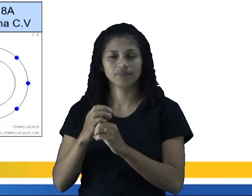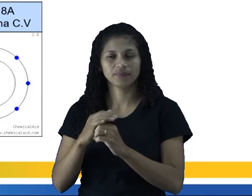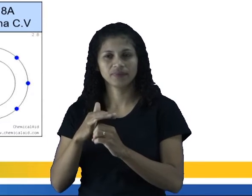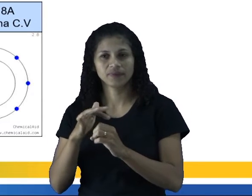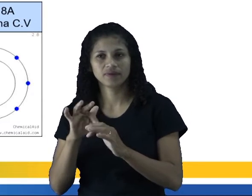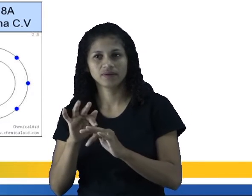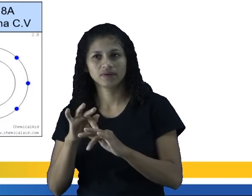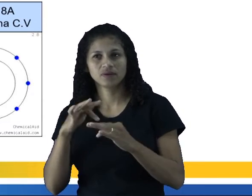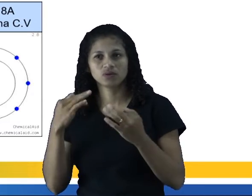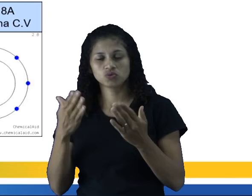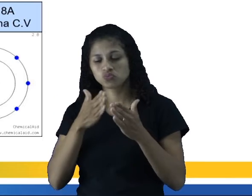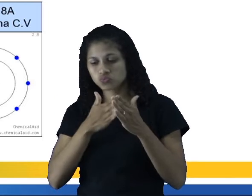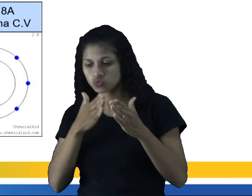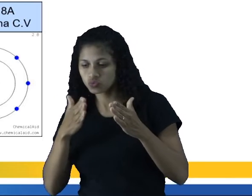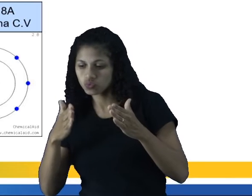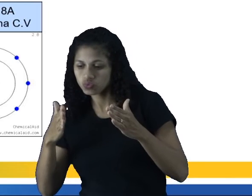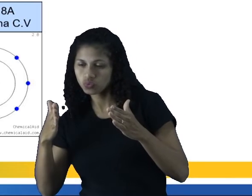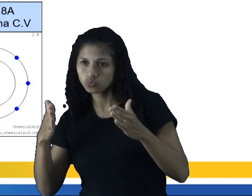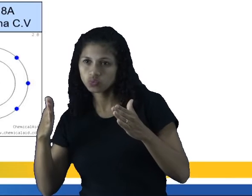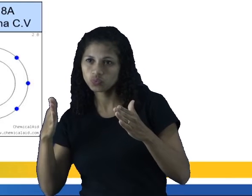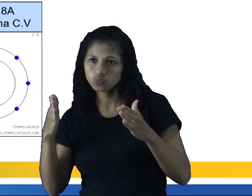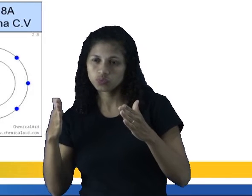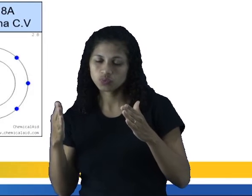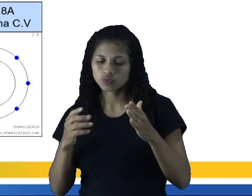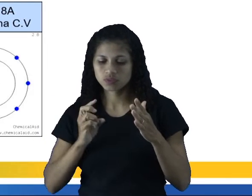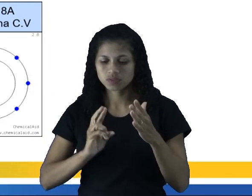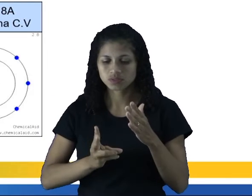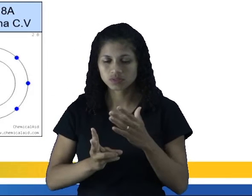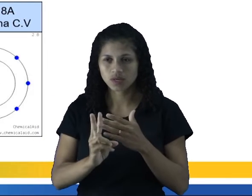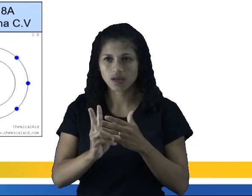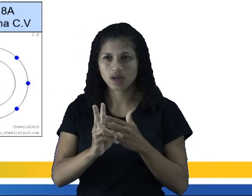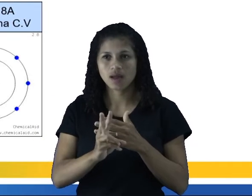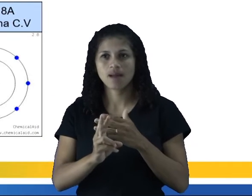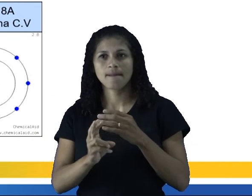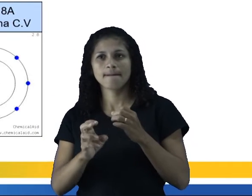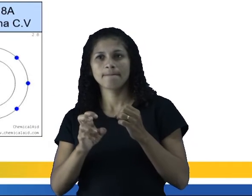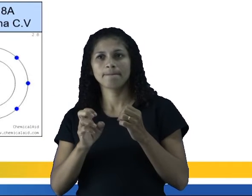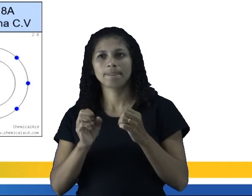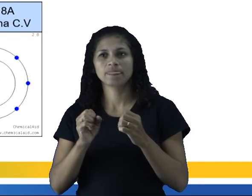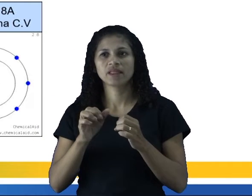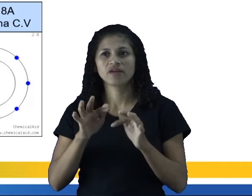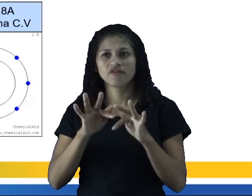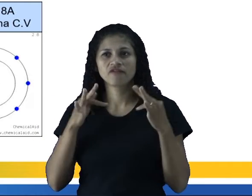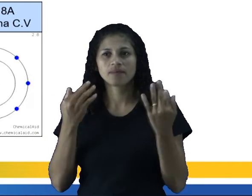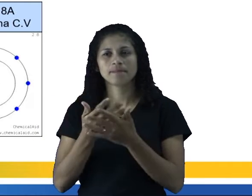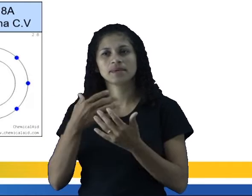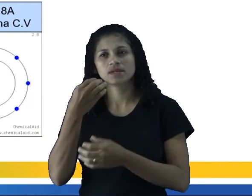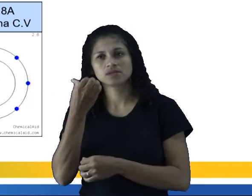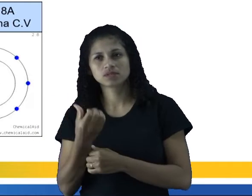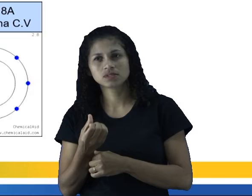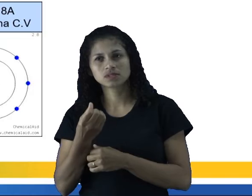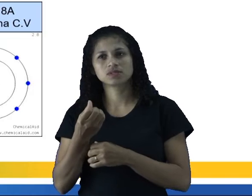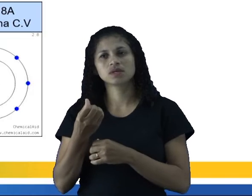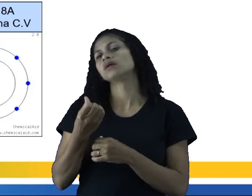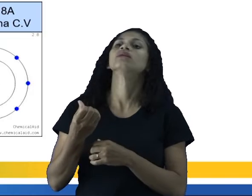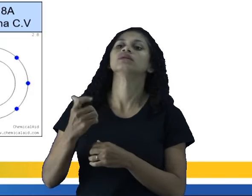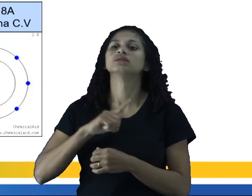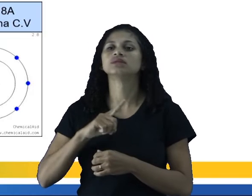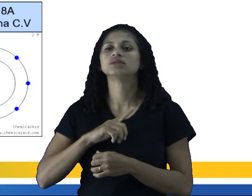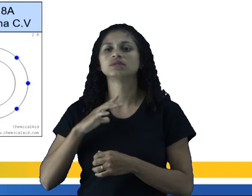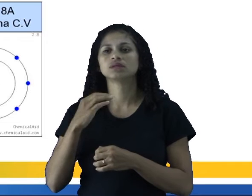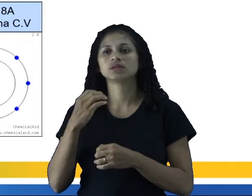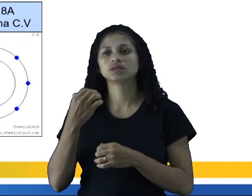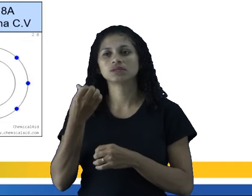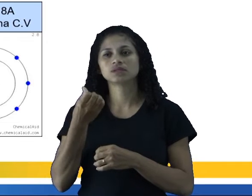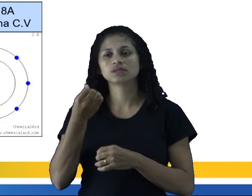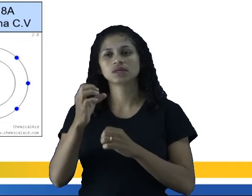família 5, né, vão ter o quê? 5 elétrons ali na camada de valência. Os elementos da família 6 vão ter 6 elétrons, né,